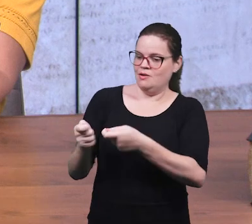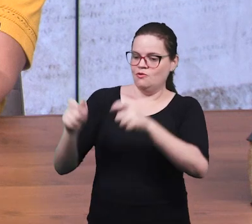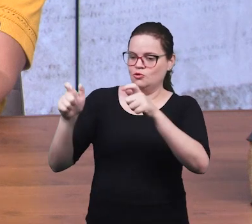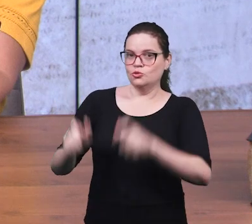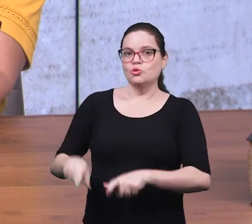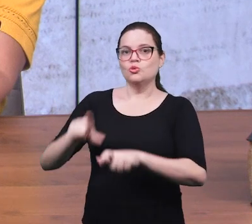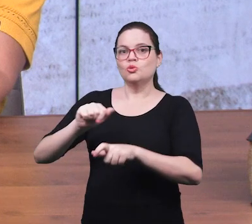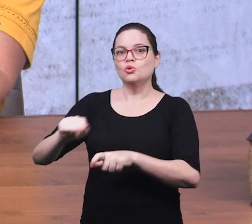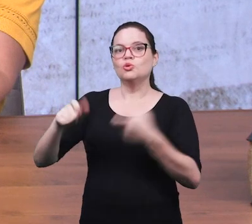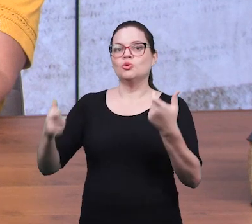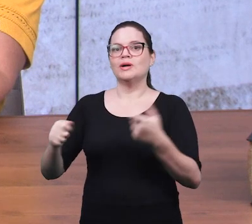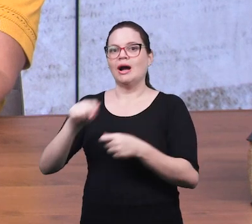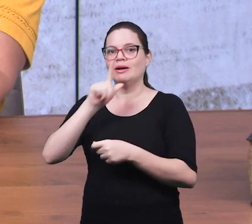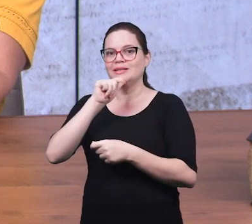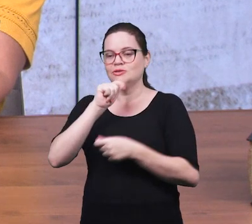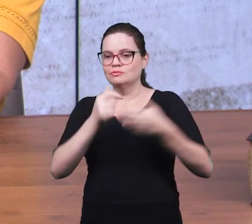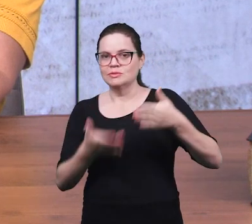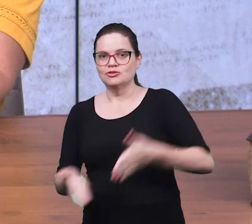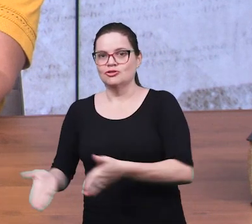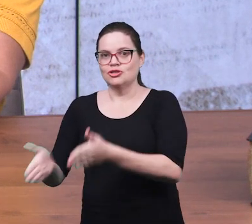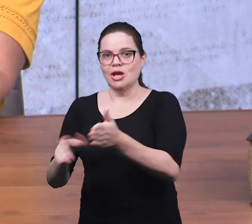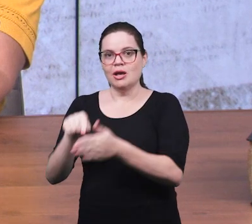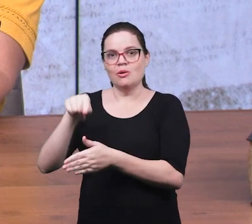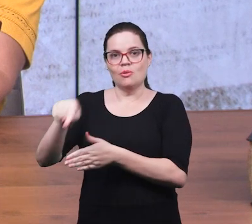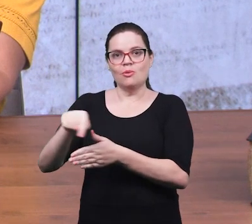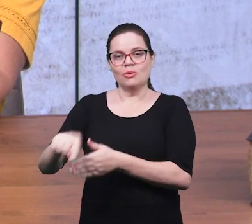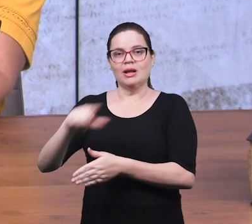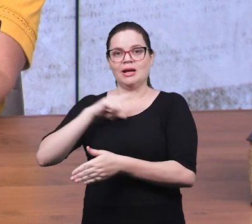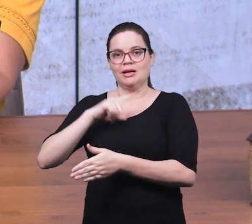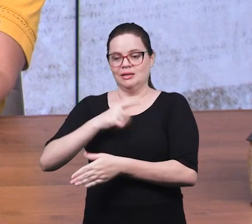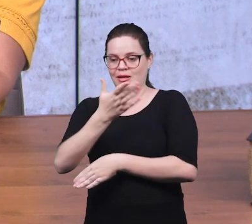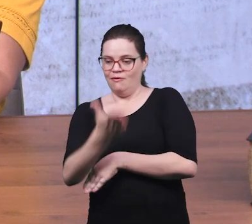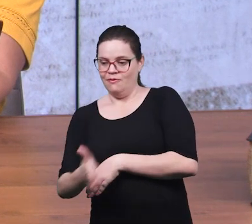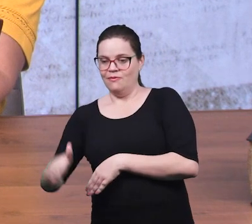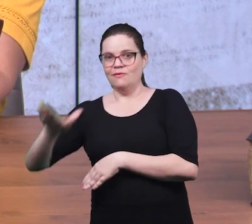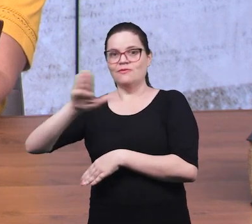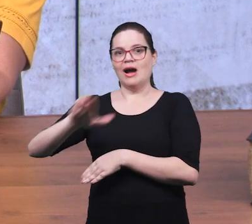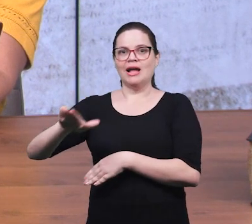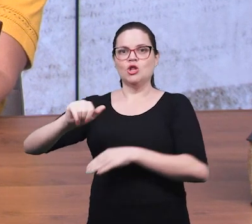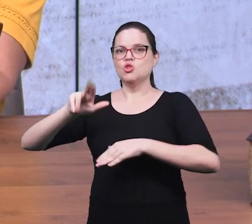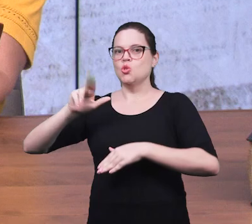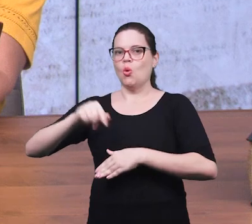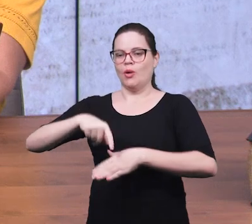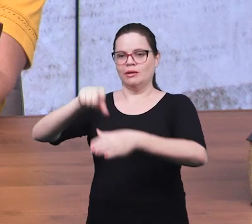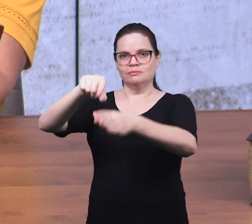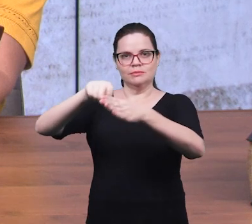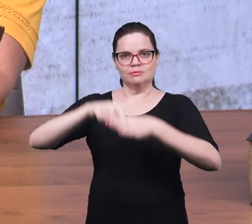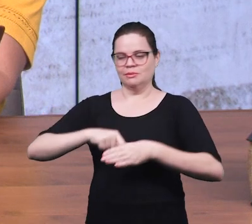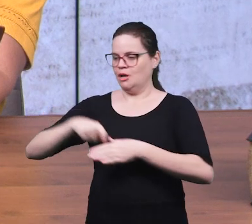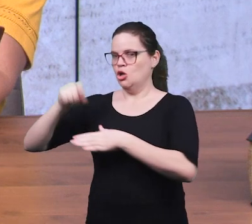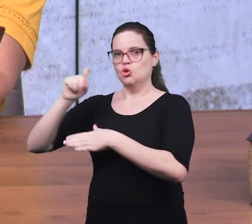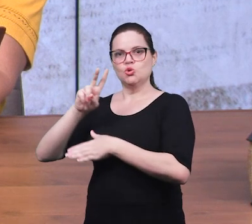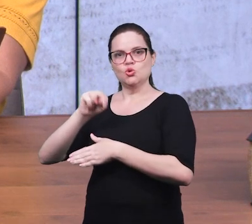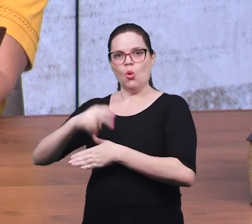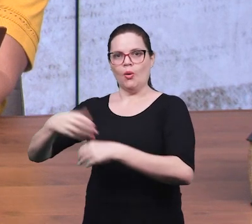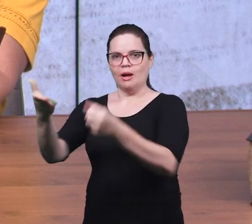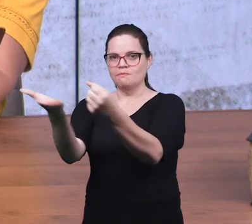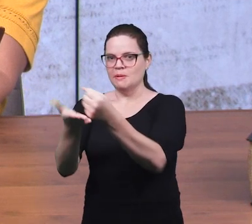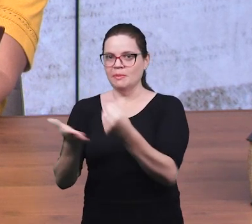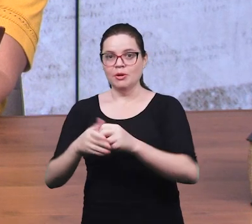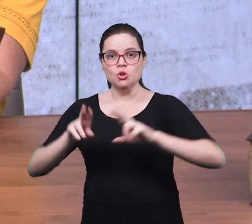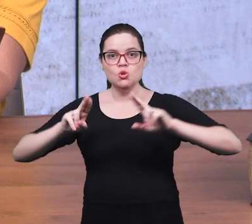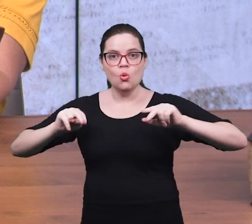nem semeado, e ali naquele vale degolarão a bezerra. Então se achegarão